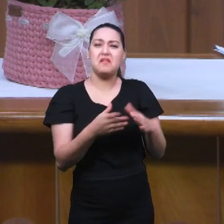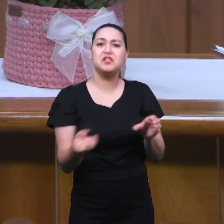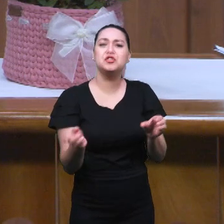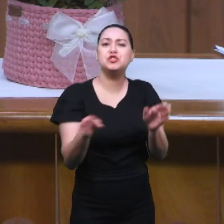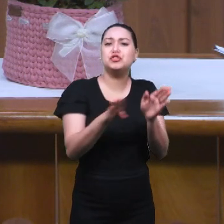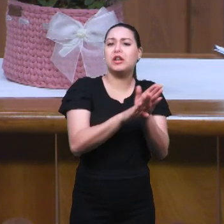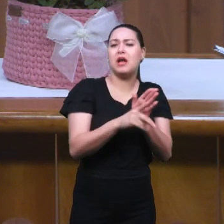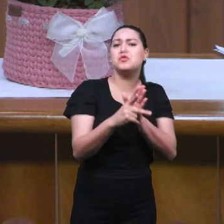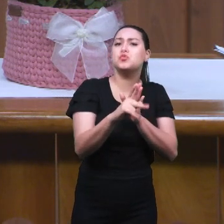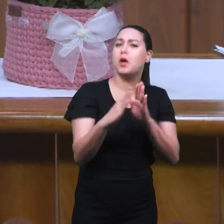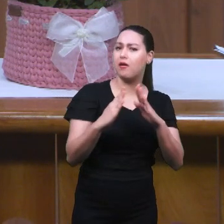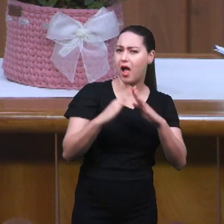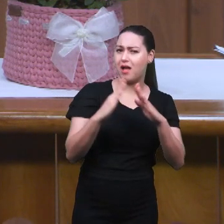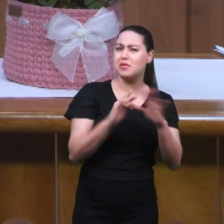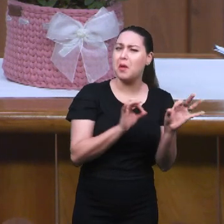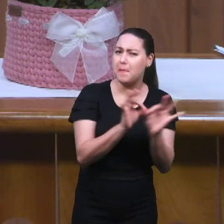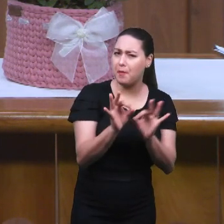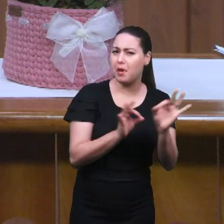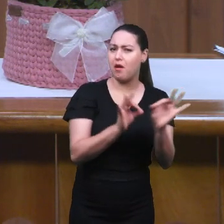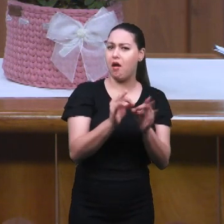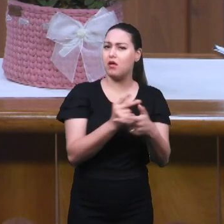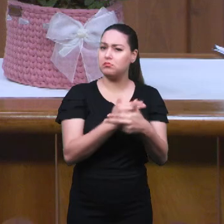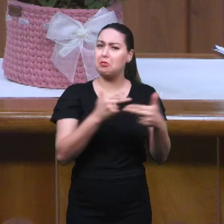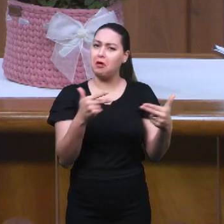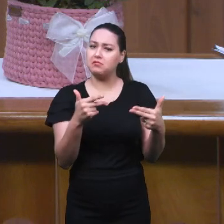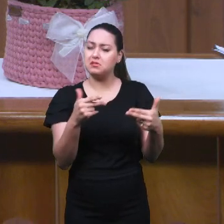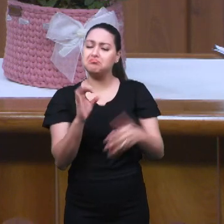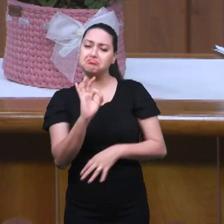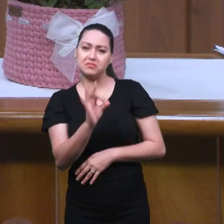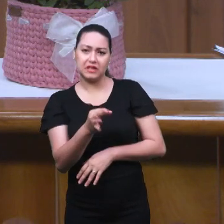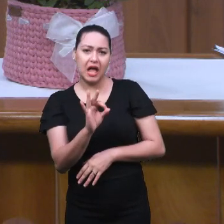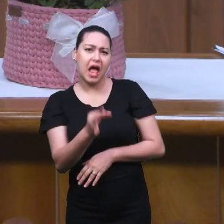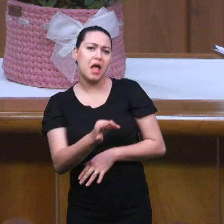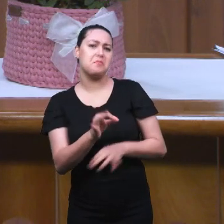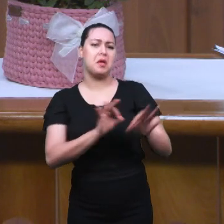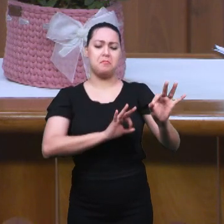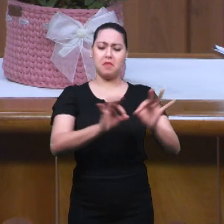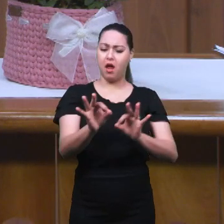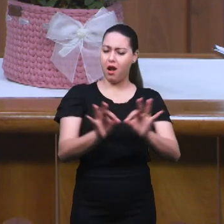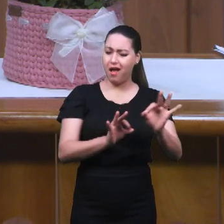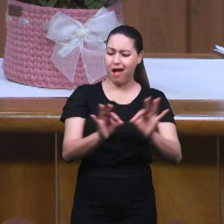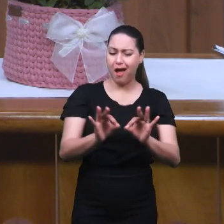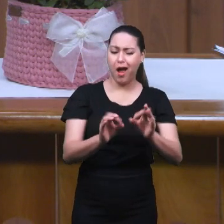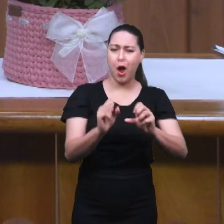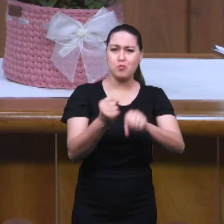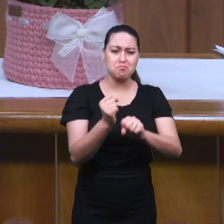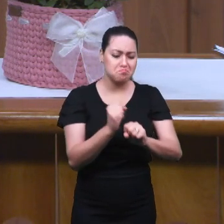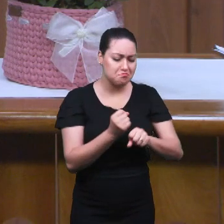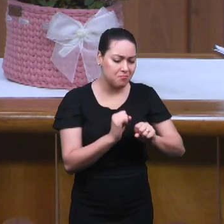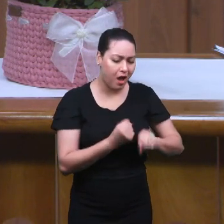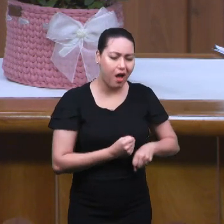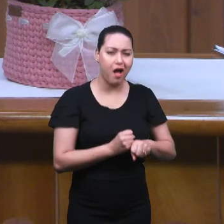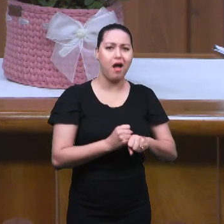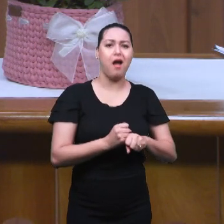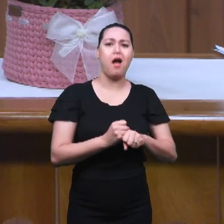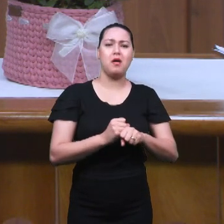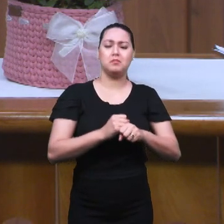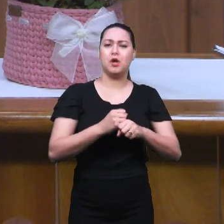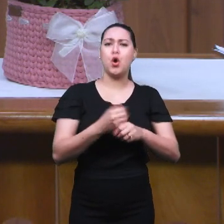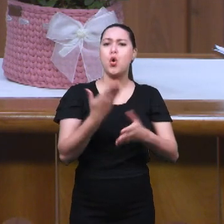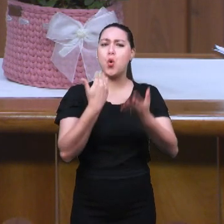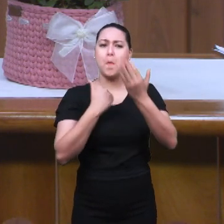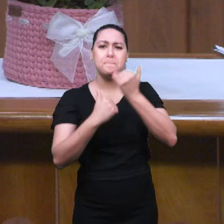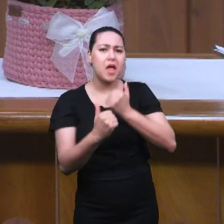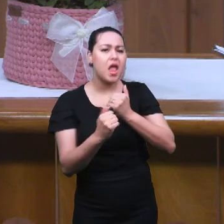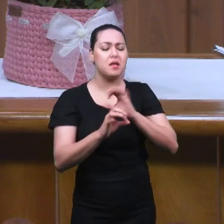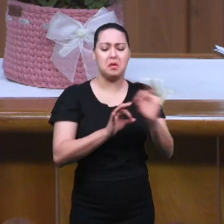os preparativos? Vamos. Vai ter, mexer na sala, arrumar as coisas, fazer alguma recepção, um doce,